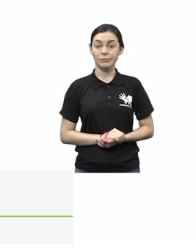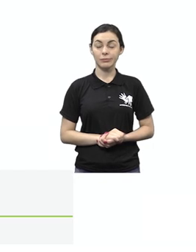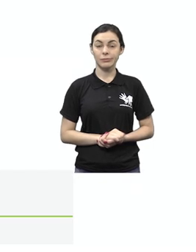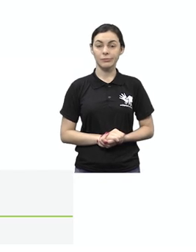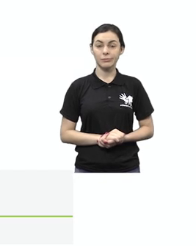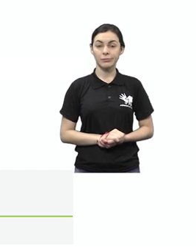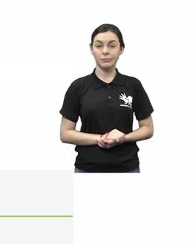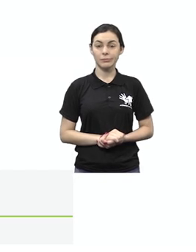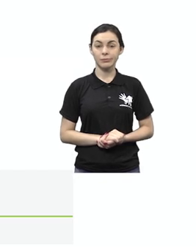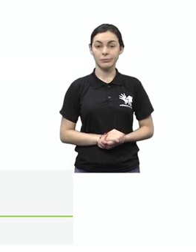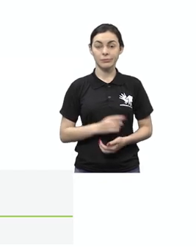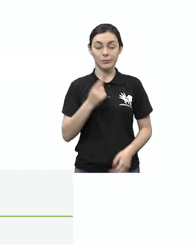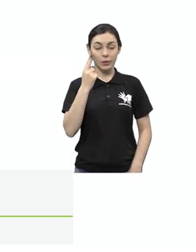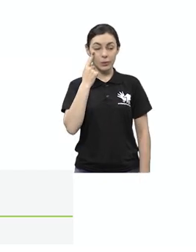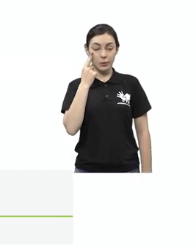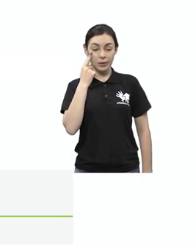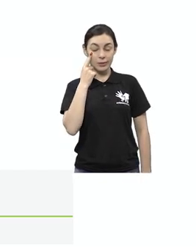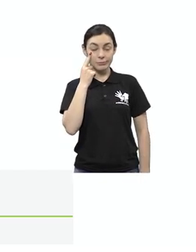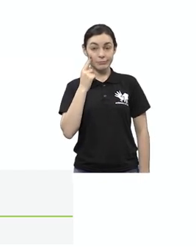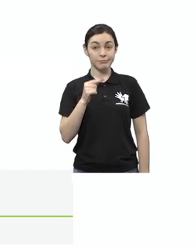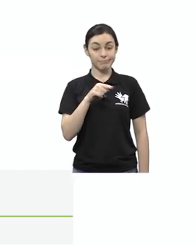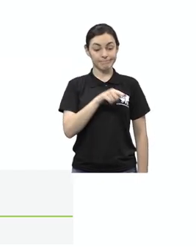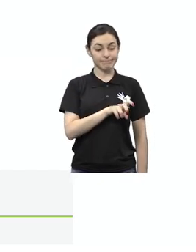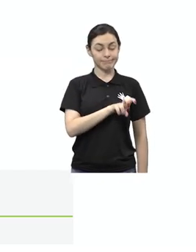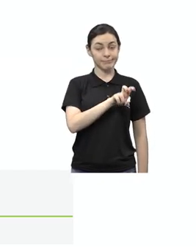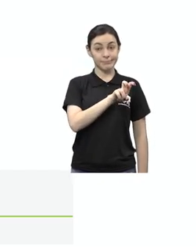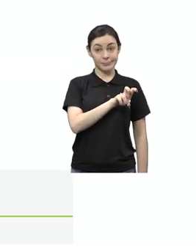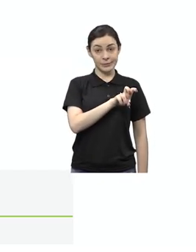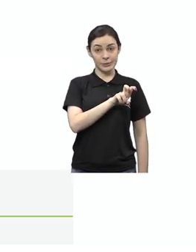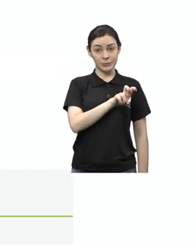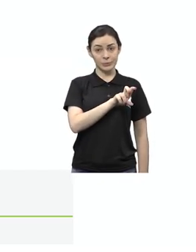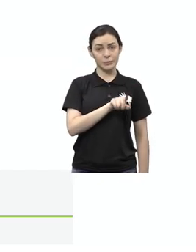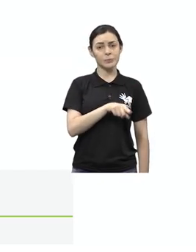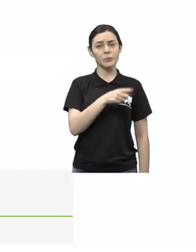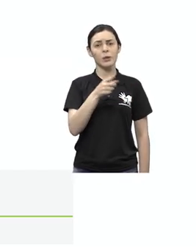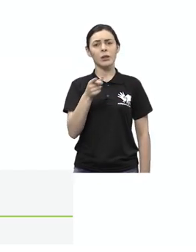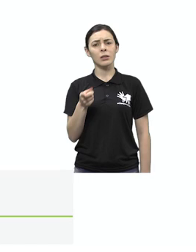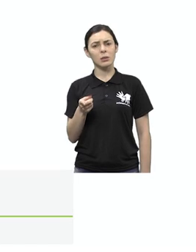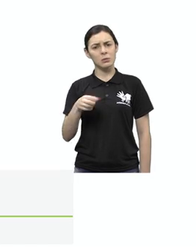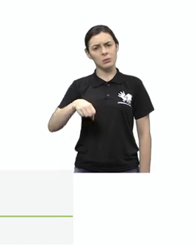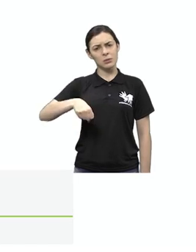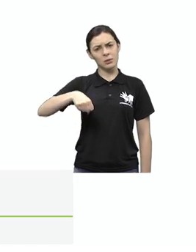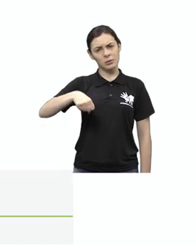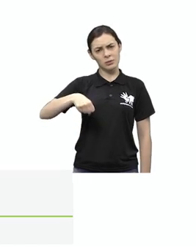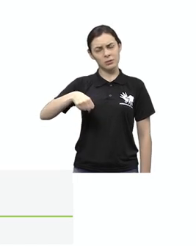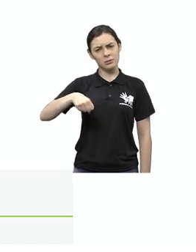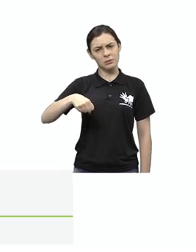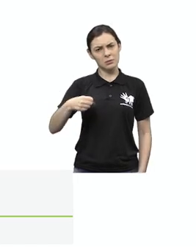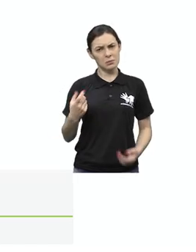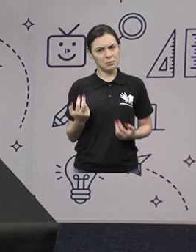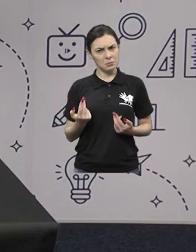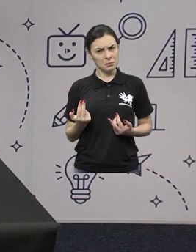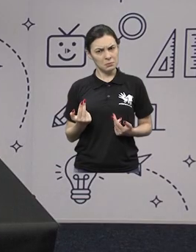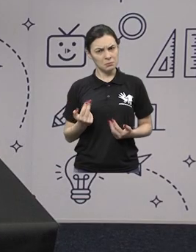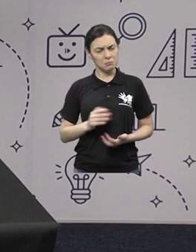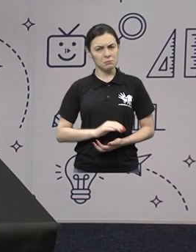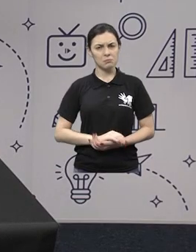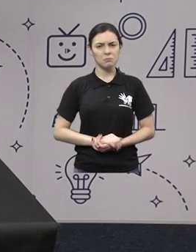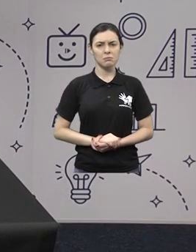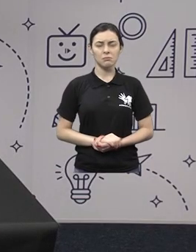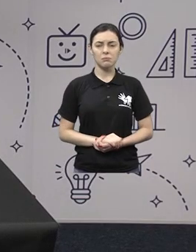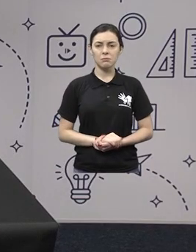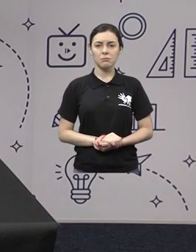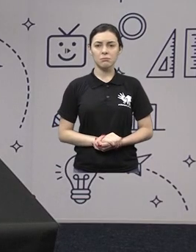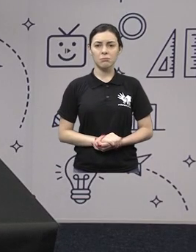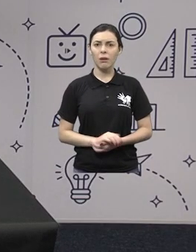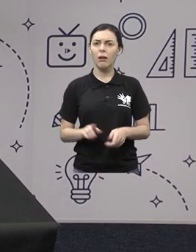essa quantidade? Olha só, 5 ovos. E na outra cesta, será que também nós temos